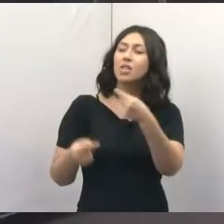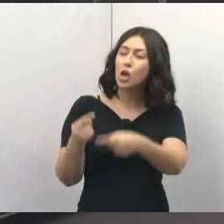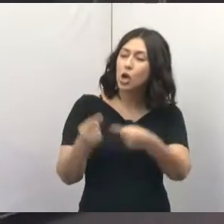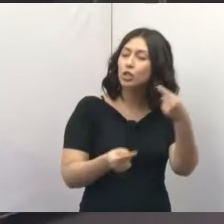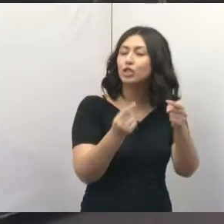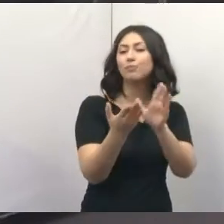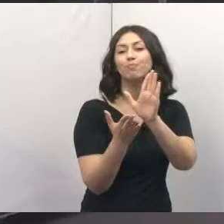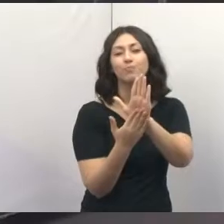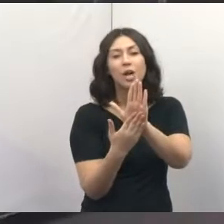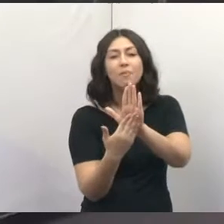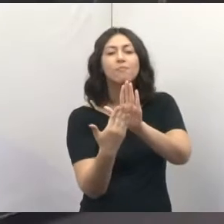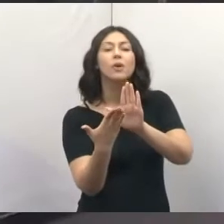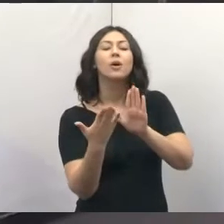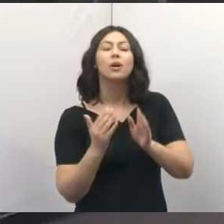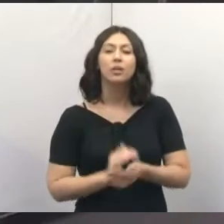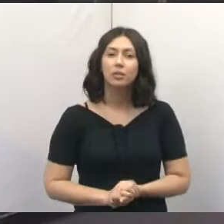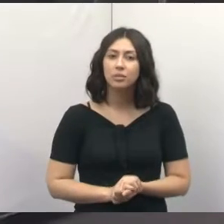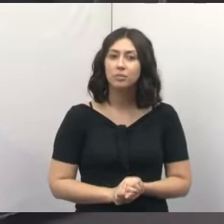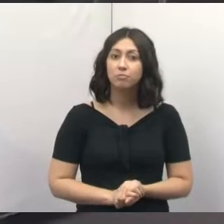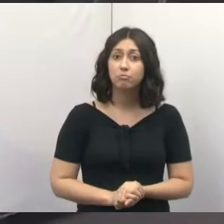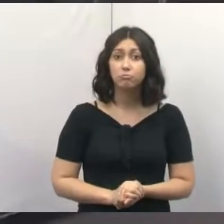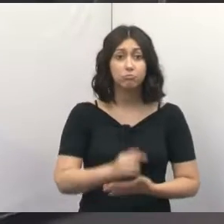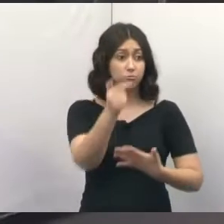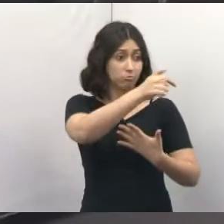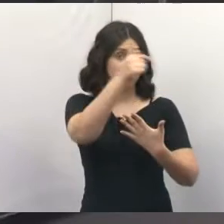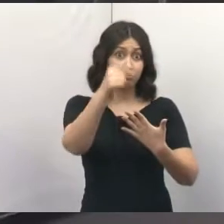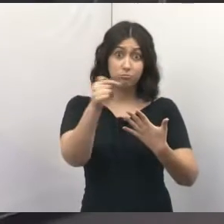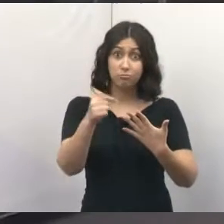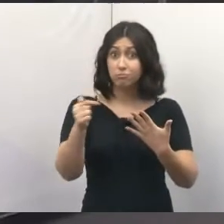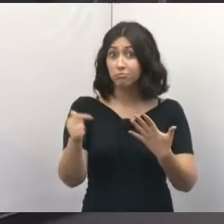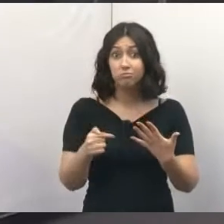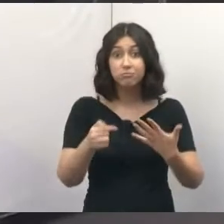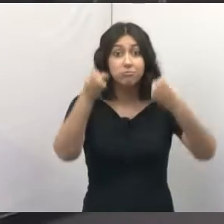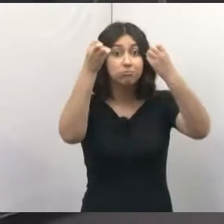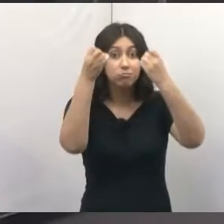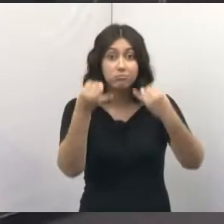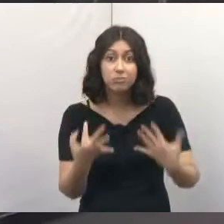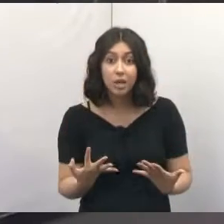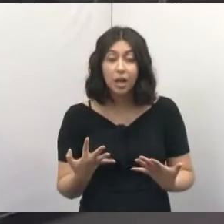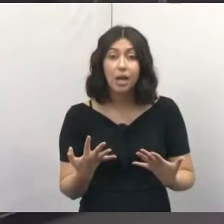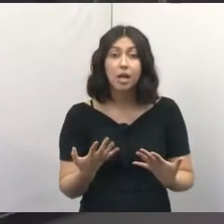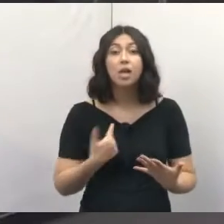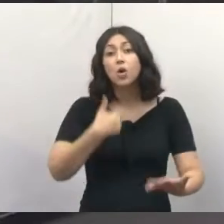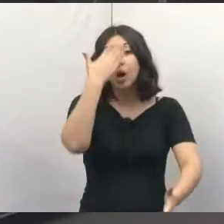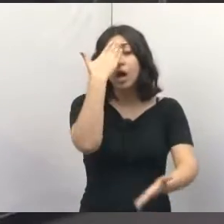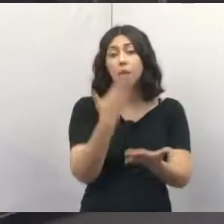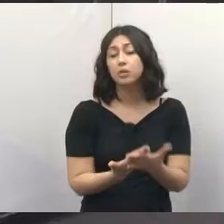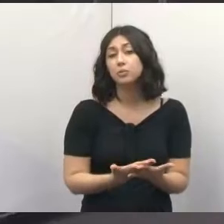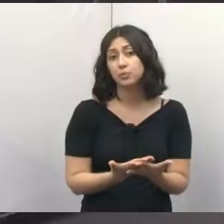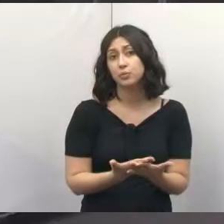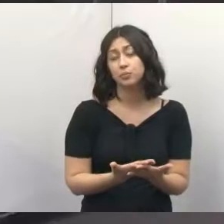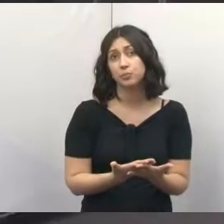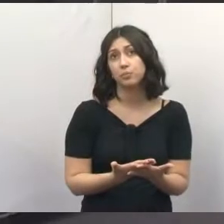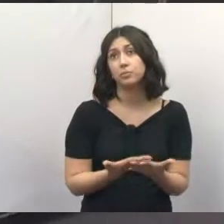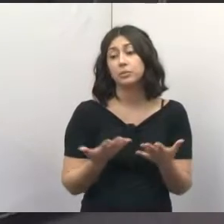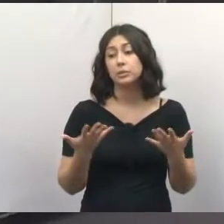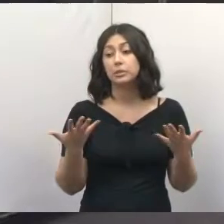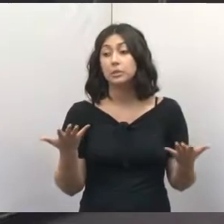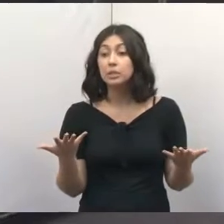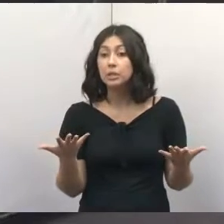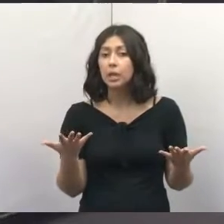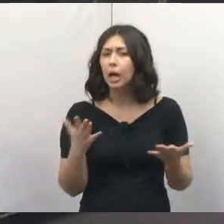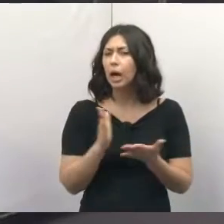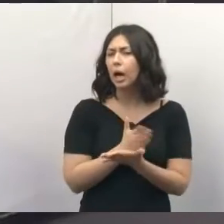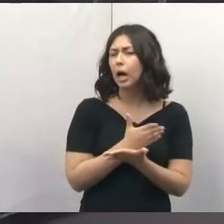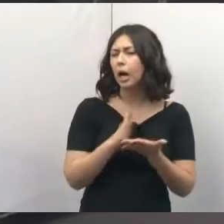de propor, de sinalizar, de justificar. E eu acredito que